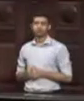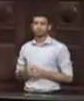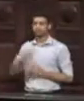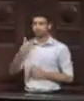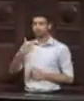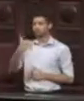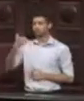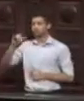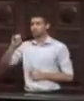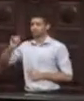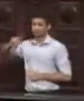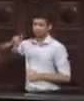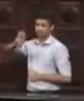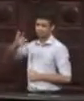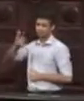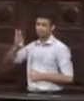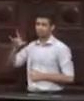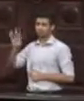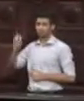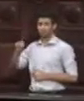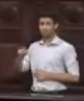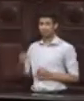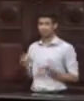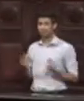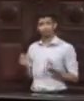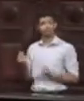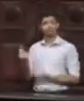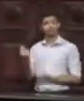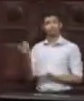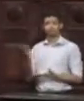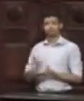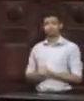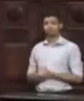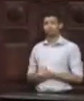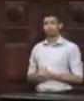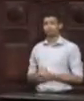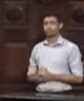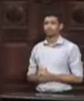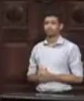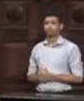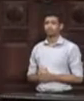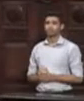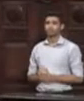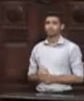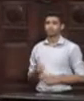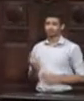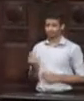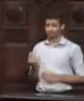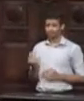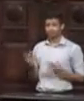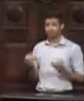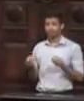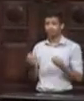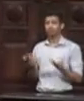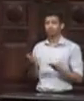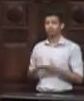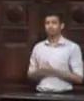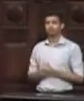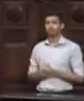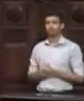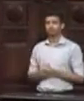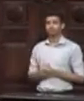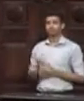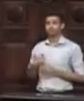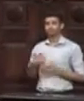210 bilhões de reais. É muito dinheiro. É o dinheiro que provavelmente a forma como ele